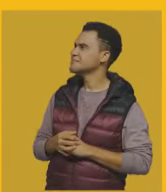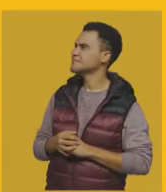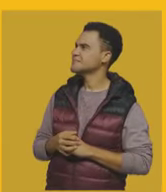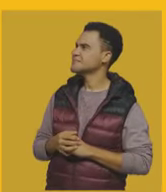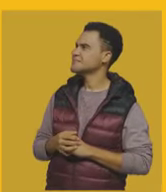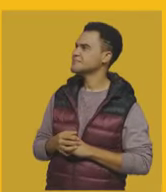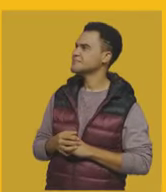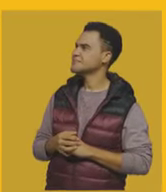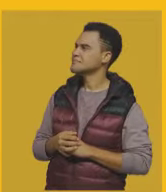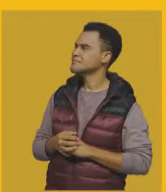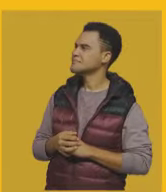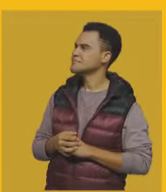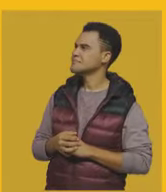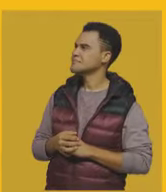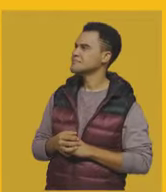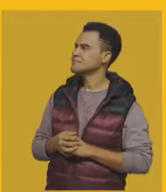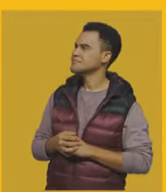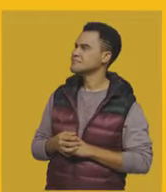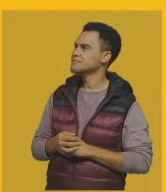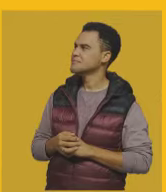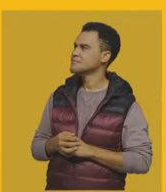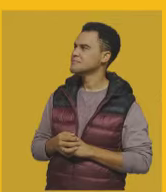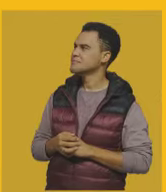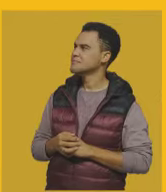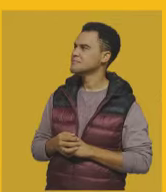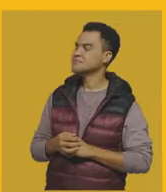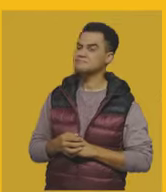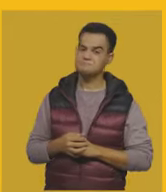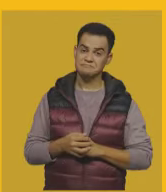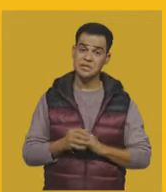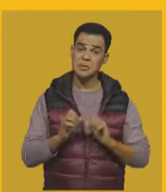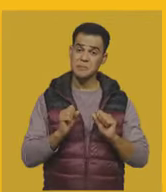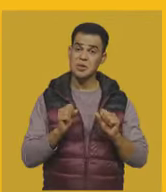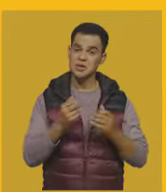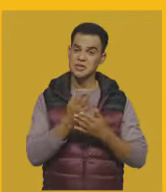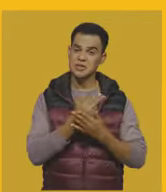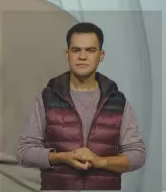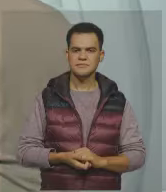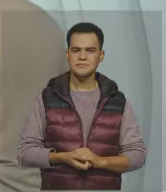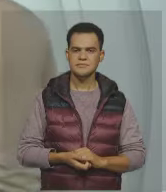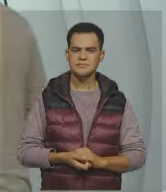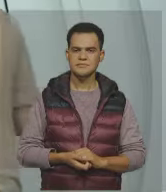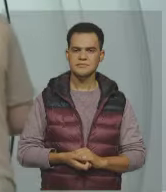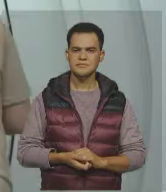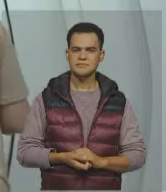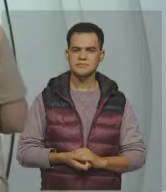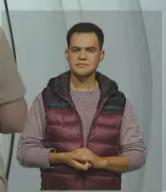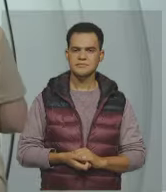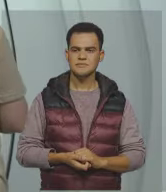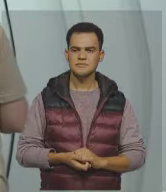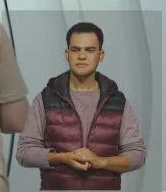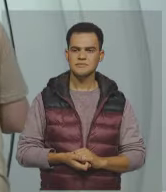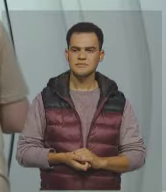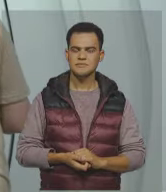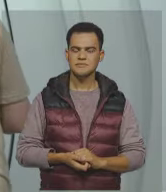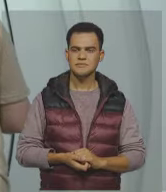no meu monitor, tá? Com aquele formato serrilhado.